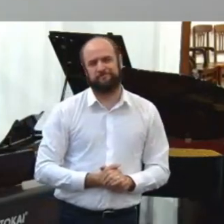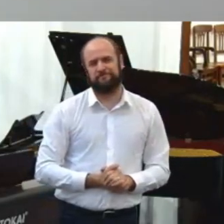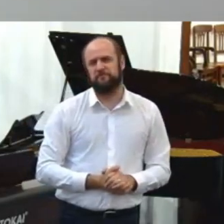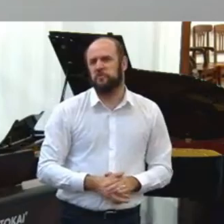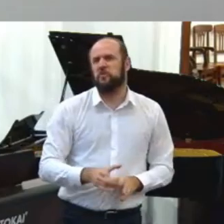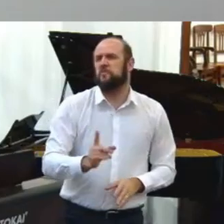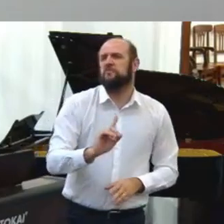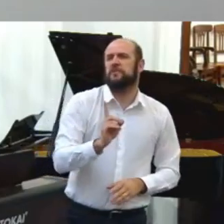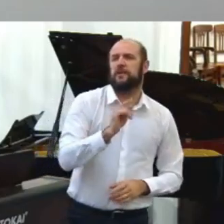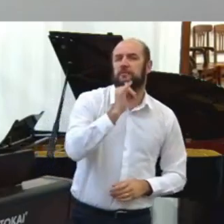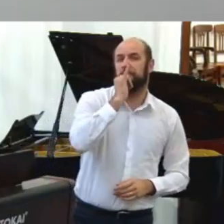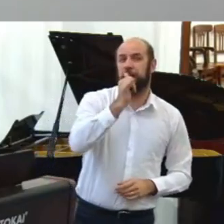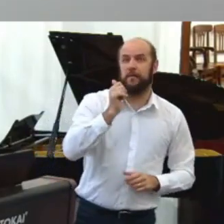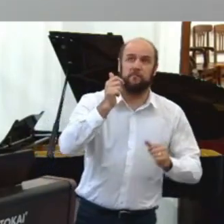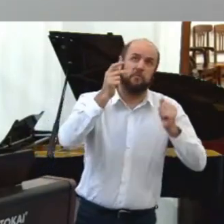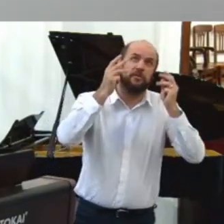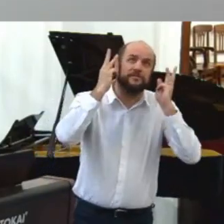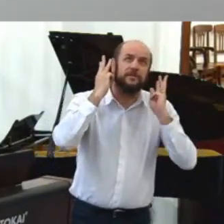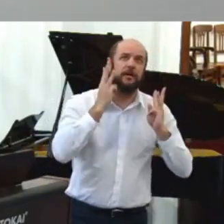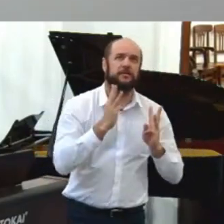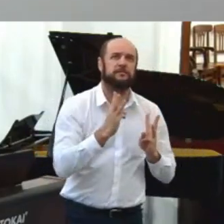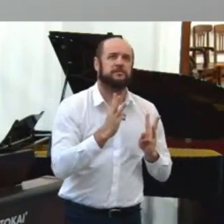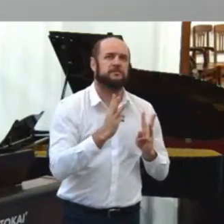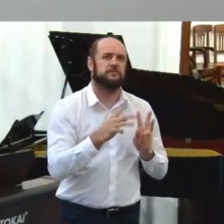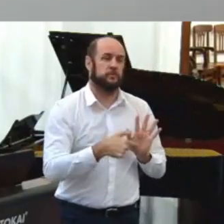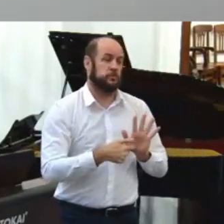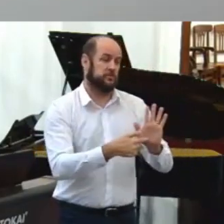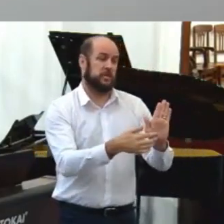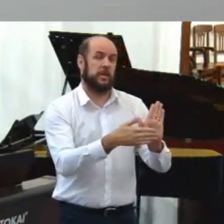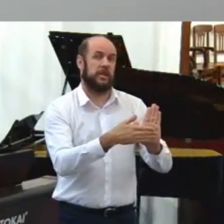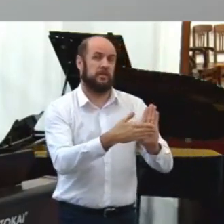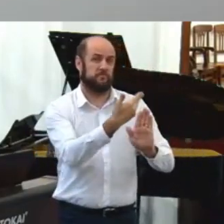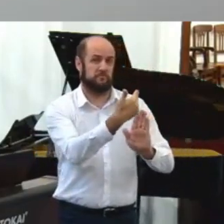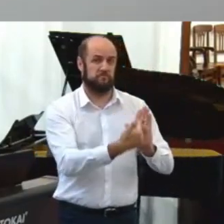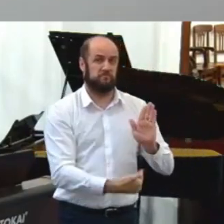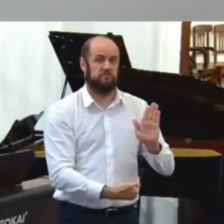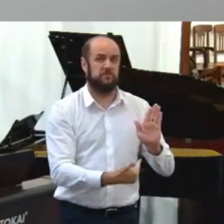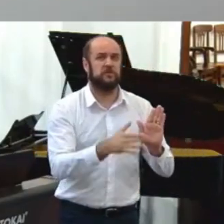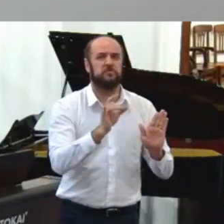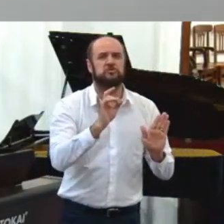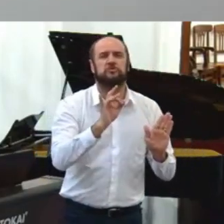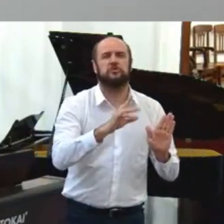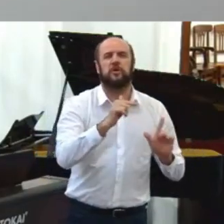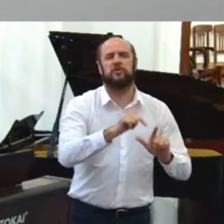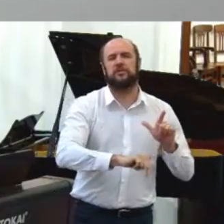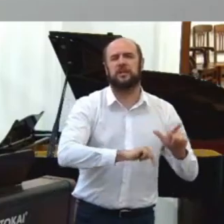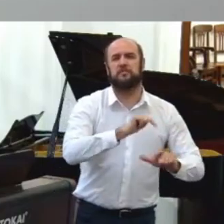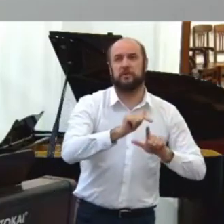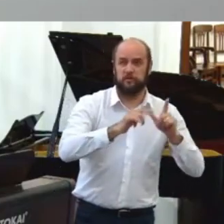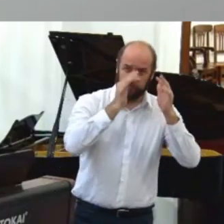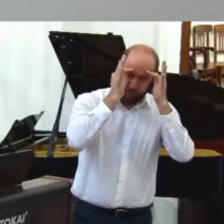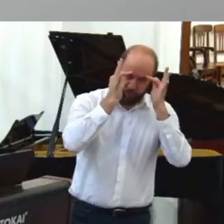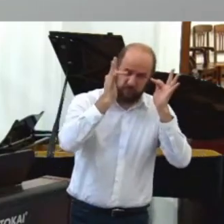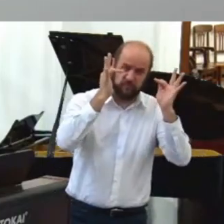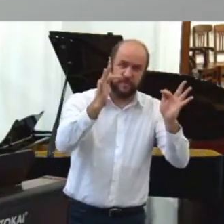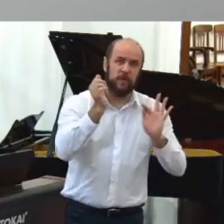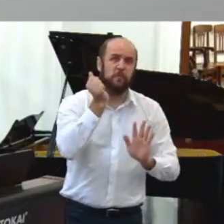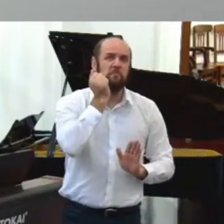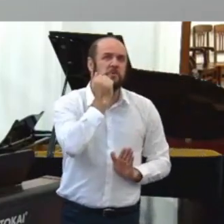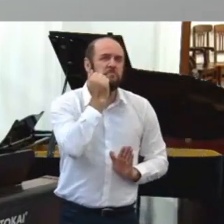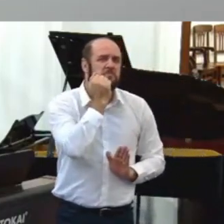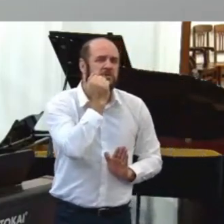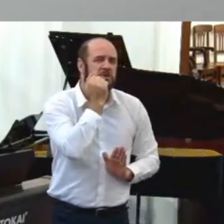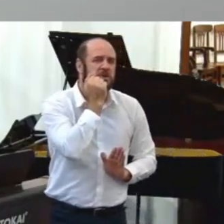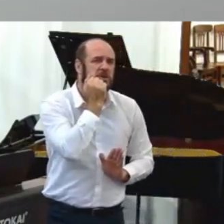para falar de Moisés, não para falar somente da ação fiel de sua